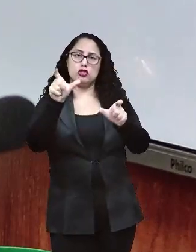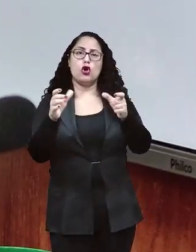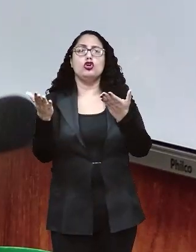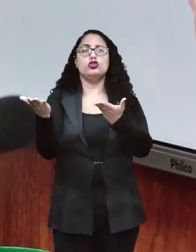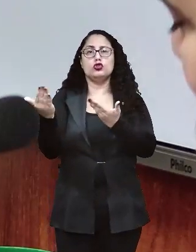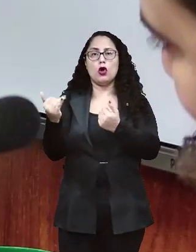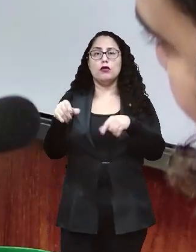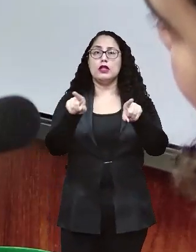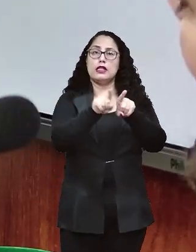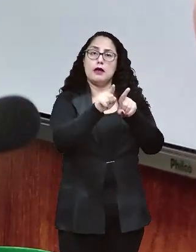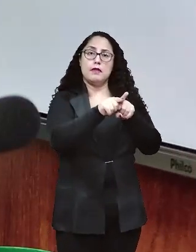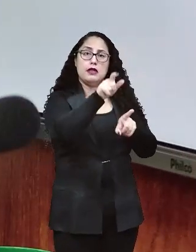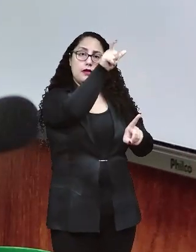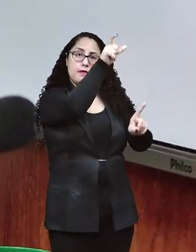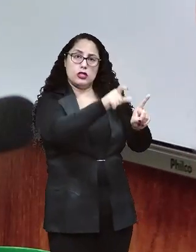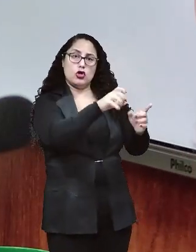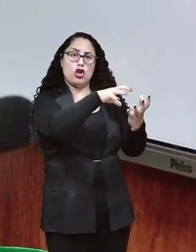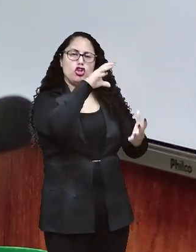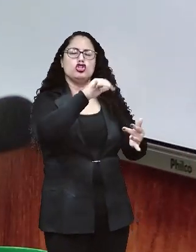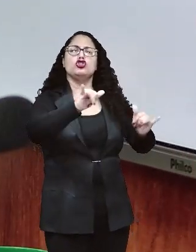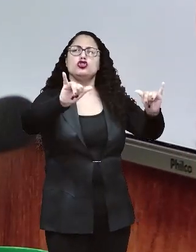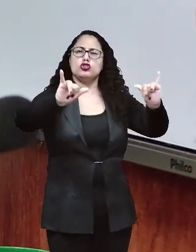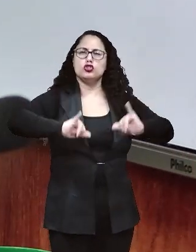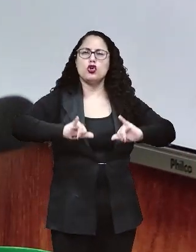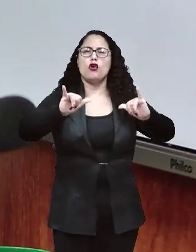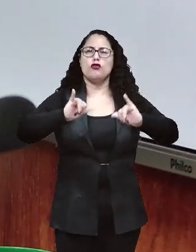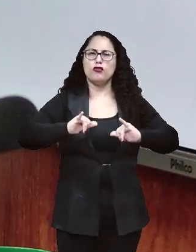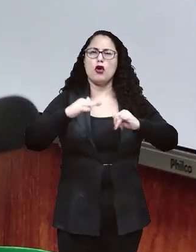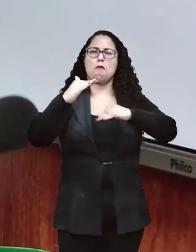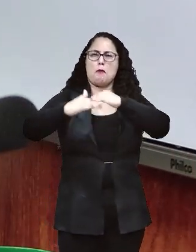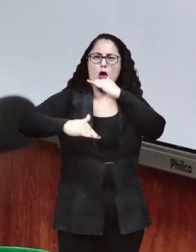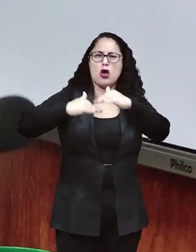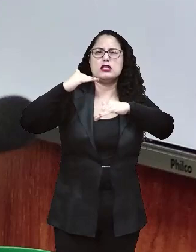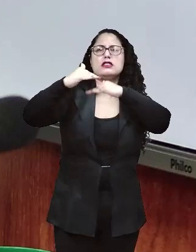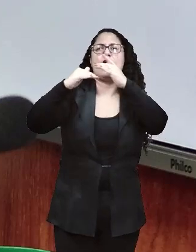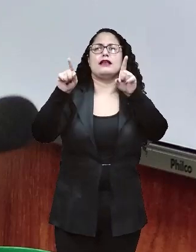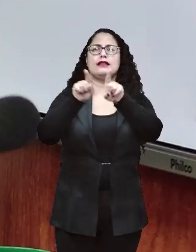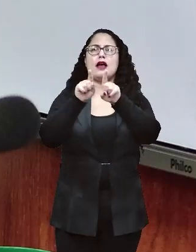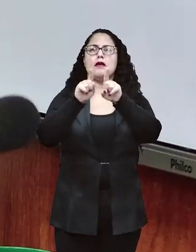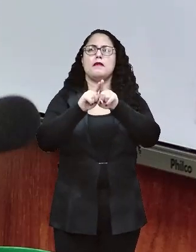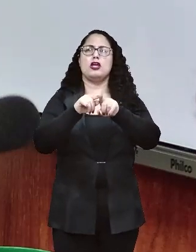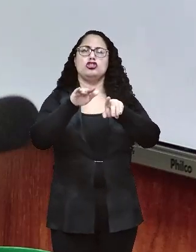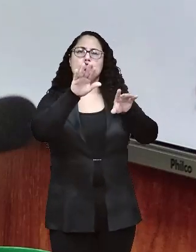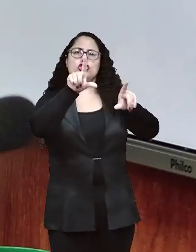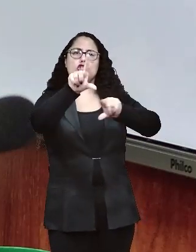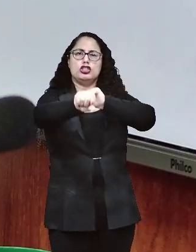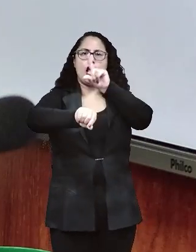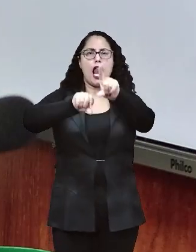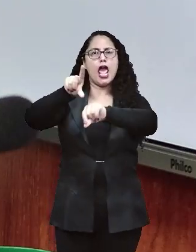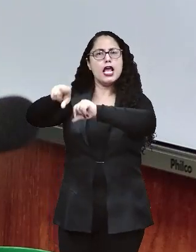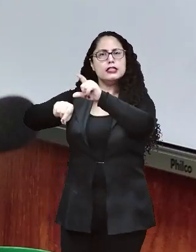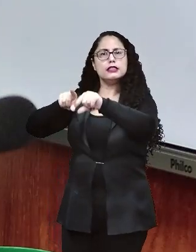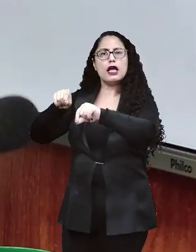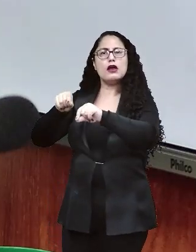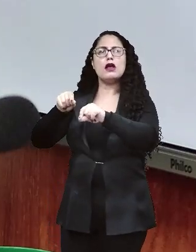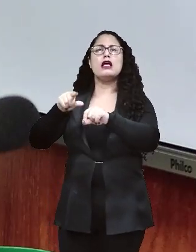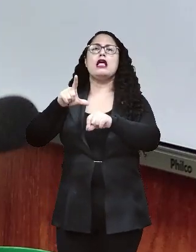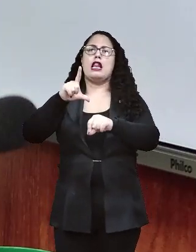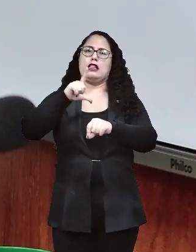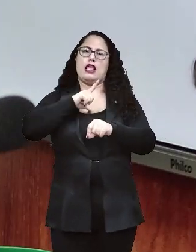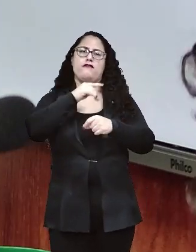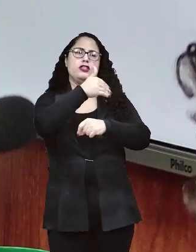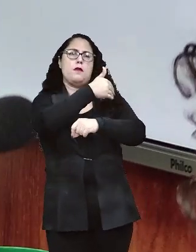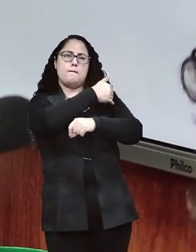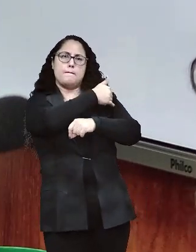jovens como pessoas idosas, que sofreram em processo principalmente de recrutamento, né, esse preconceito,